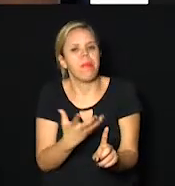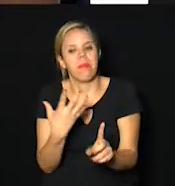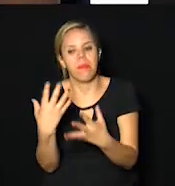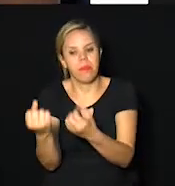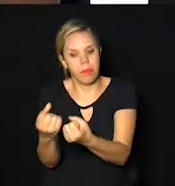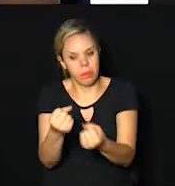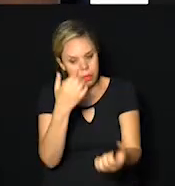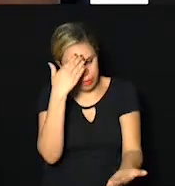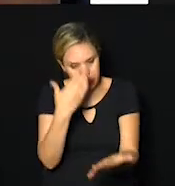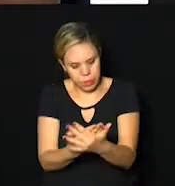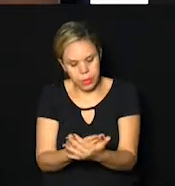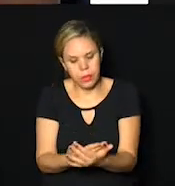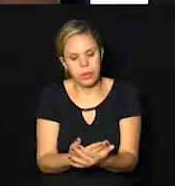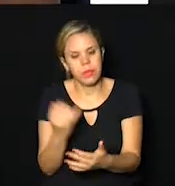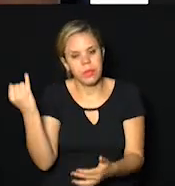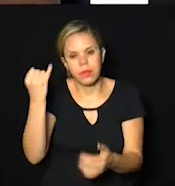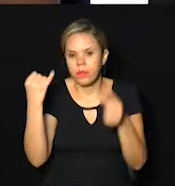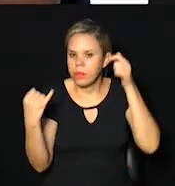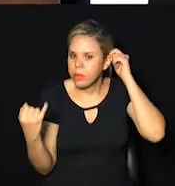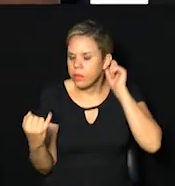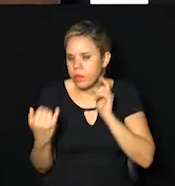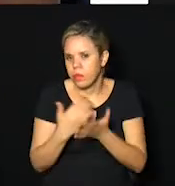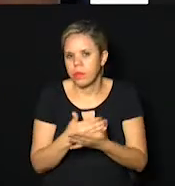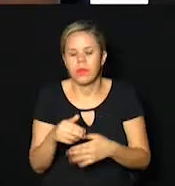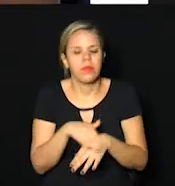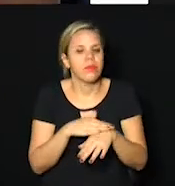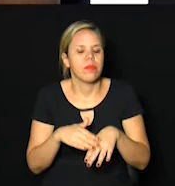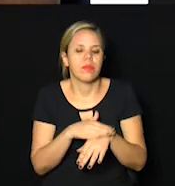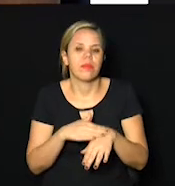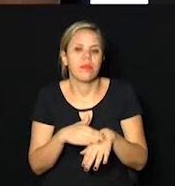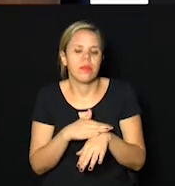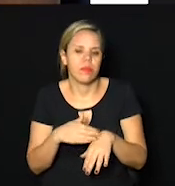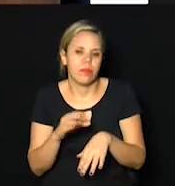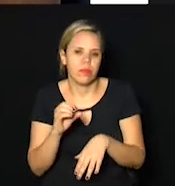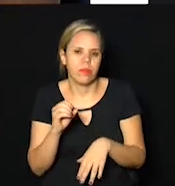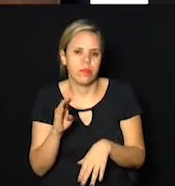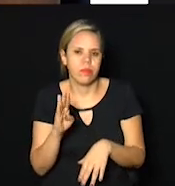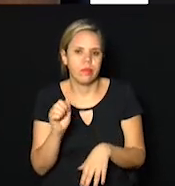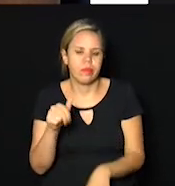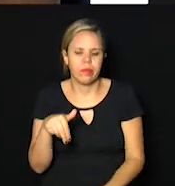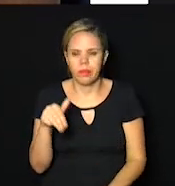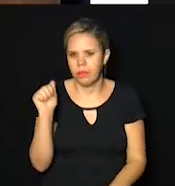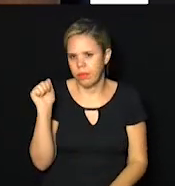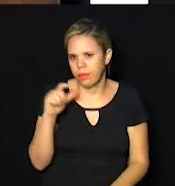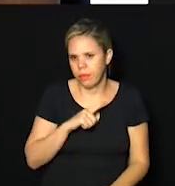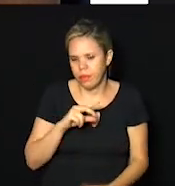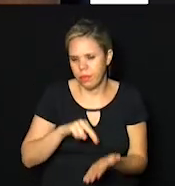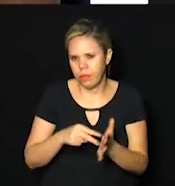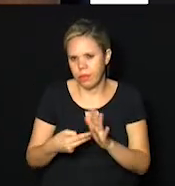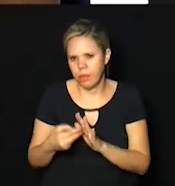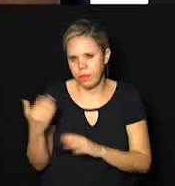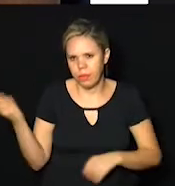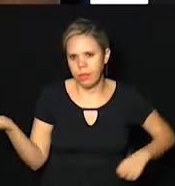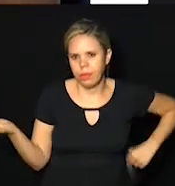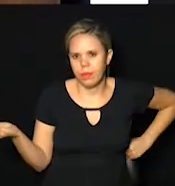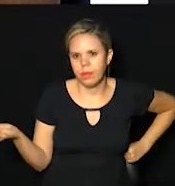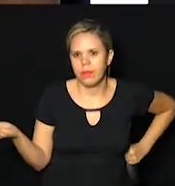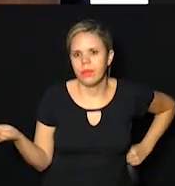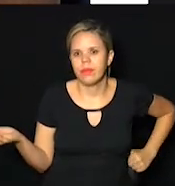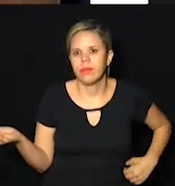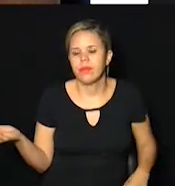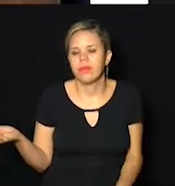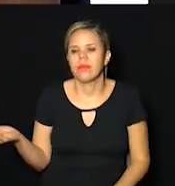gente começou a conversar, eu falei que o Obama estava aí, o Obama tem um sentido nessa história.